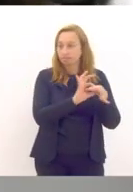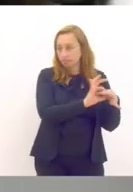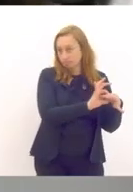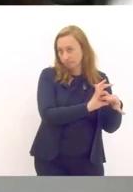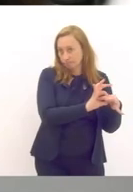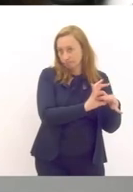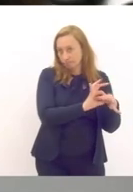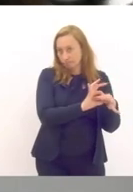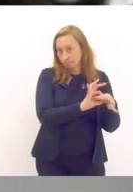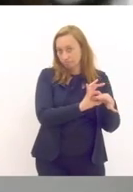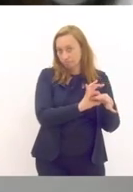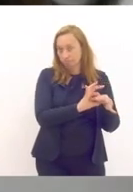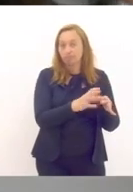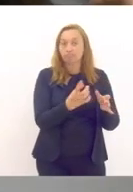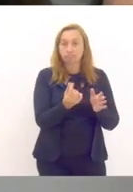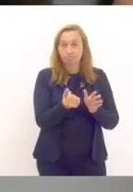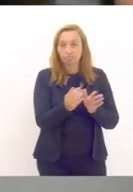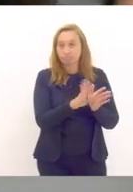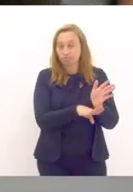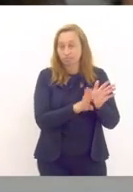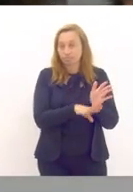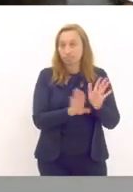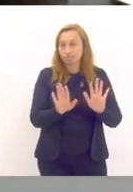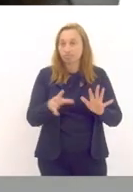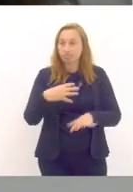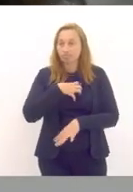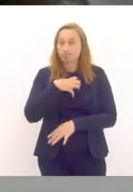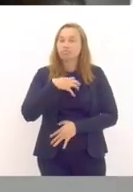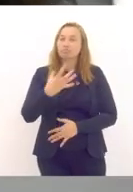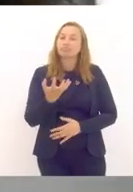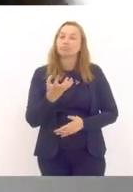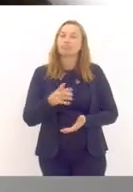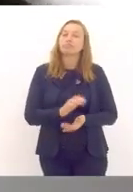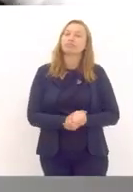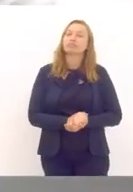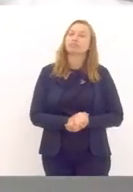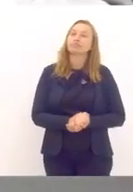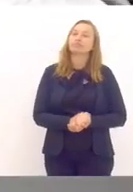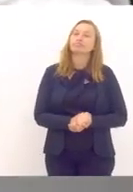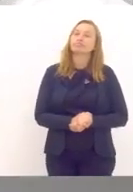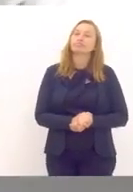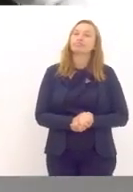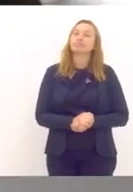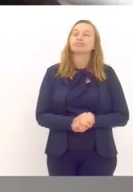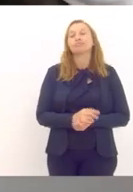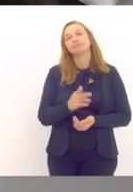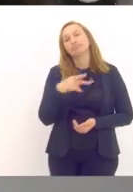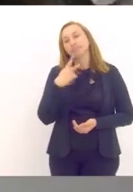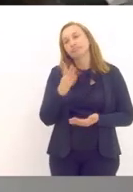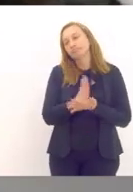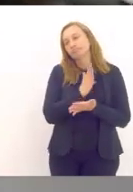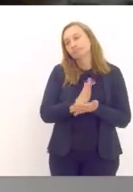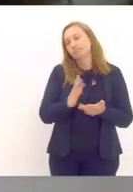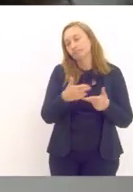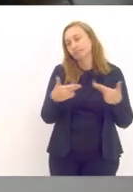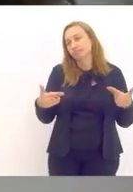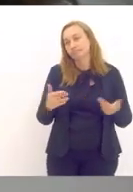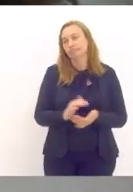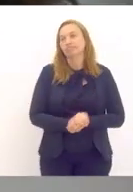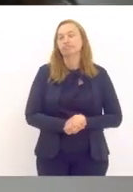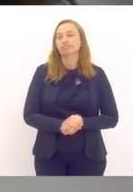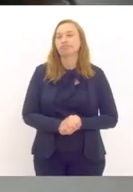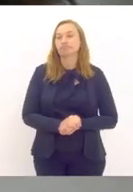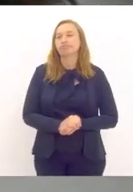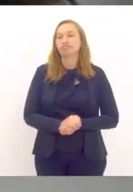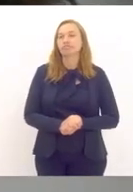sempre conectados. Aí, nesse sentido, eu queria fazer algumas observações. Eu